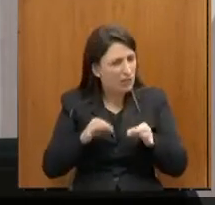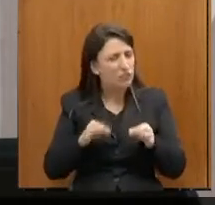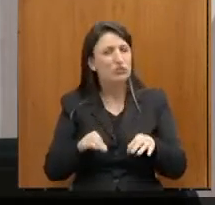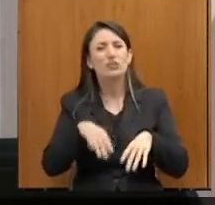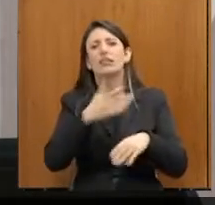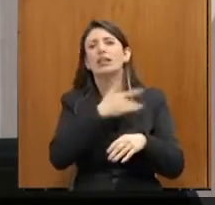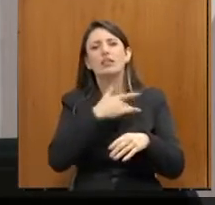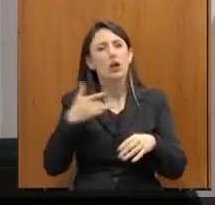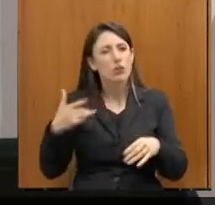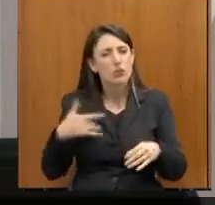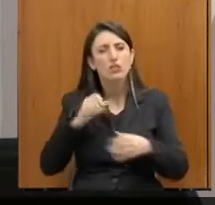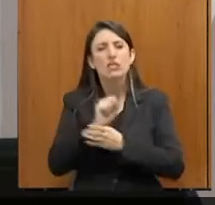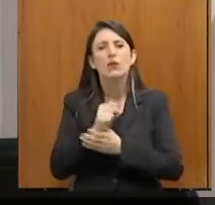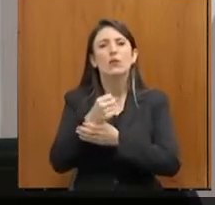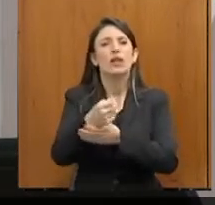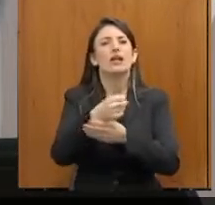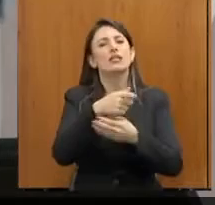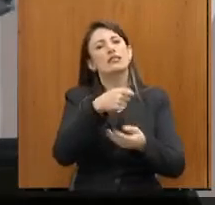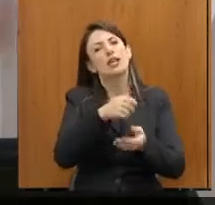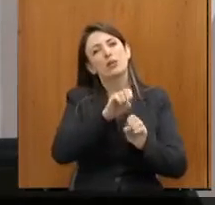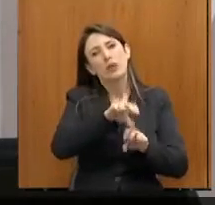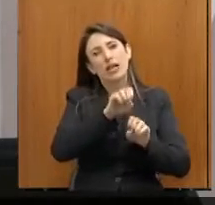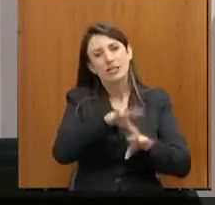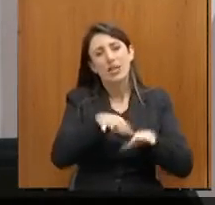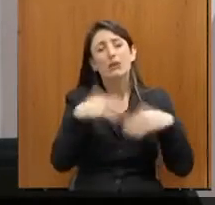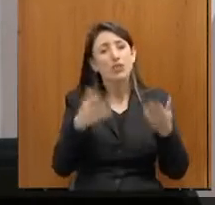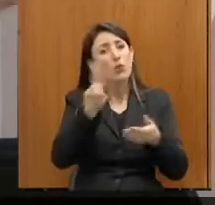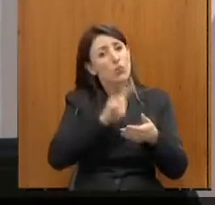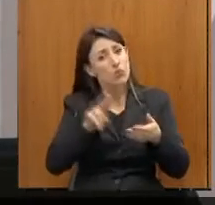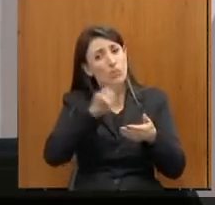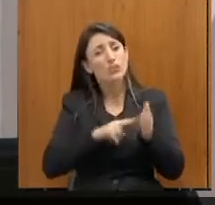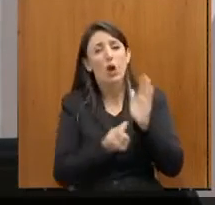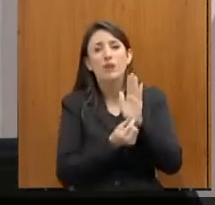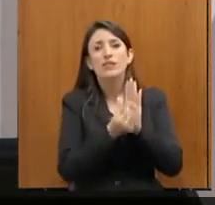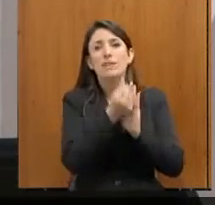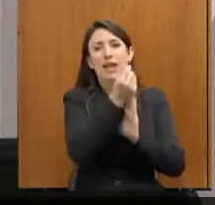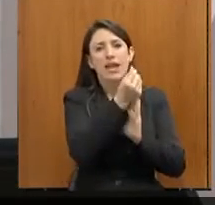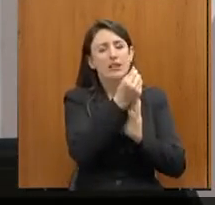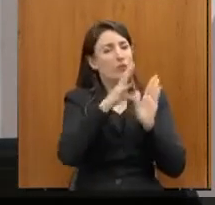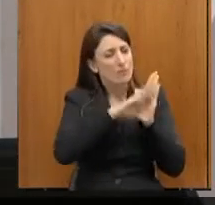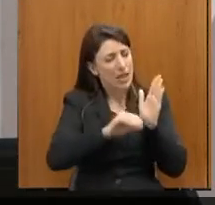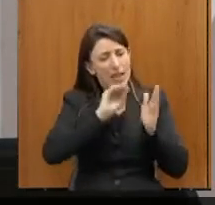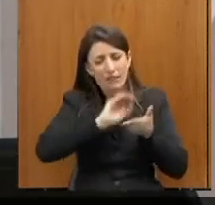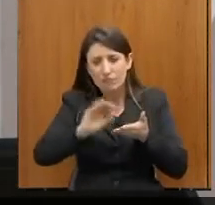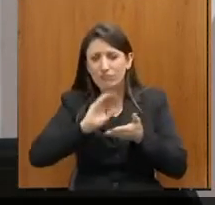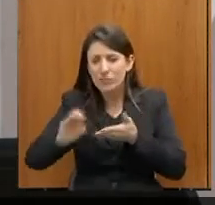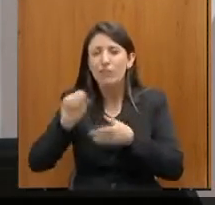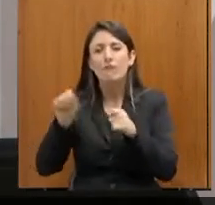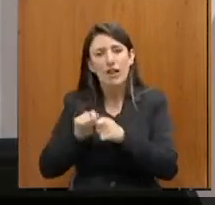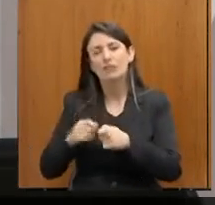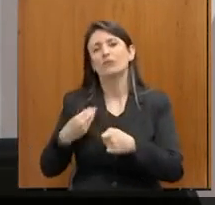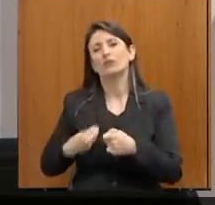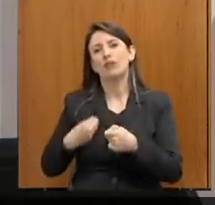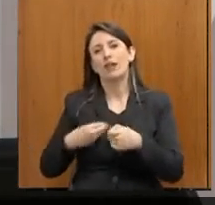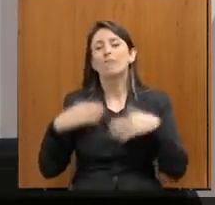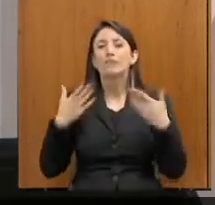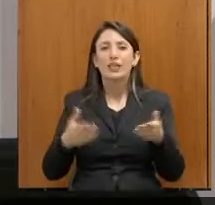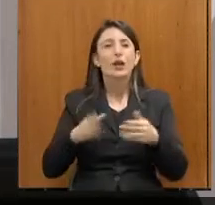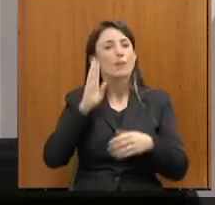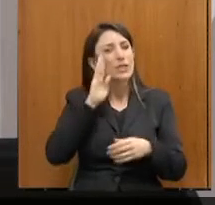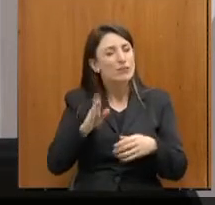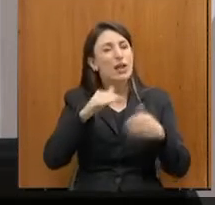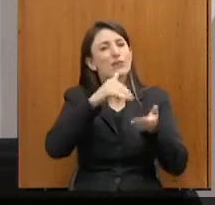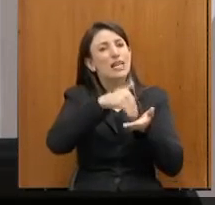já tá no orçamento então use que orçamento peçam roda do orçamento e fácil que vai funcionar então a maior secretaria que tem para mim a mais